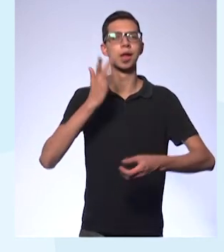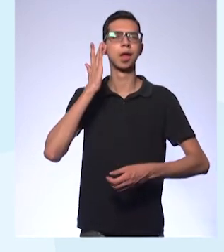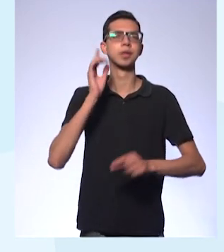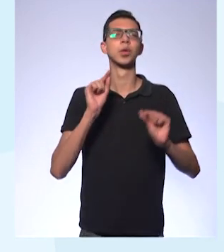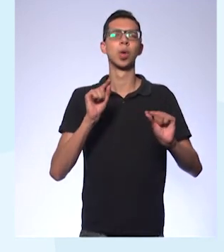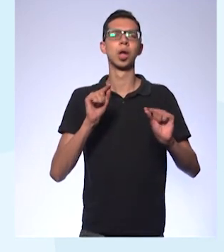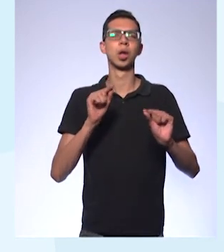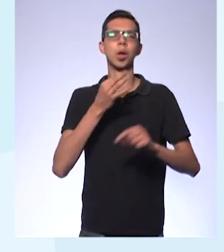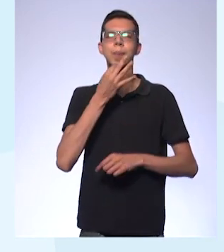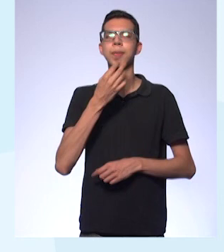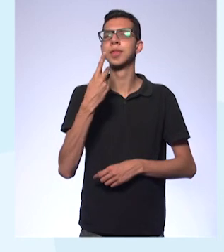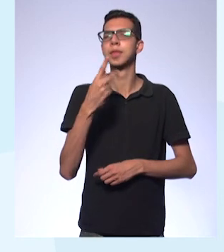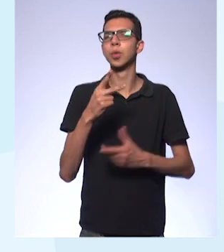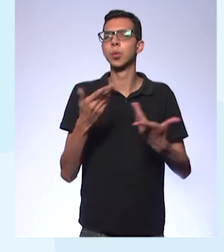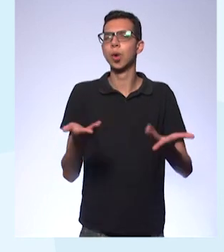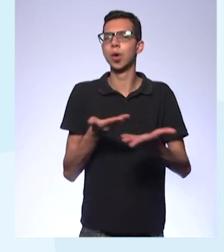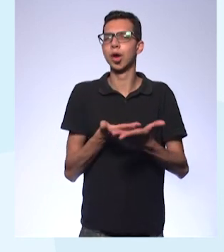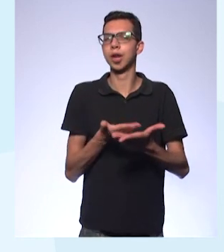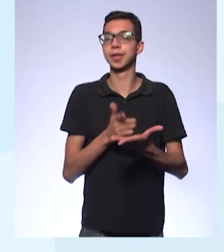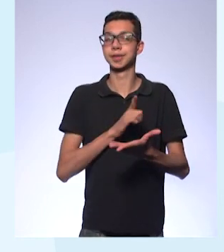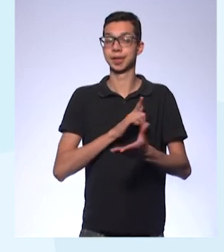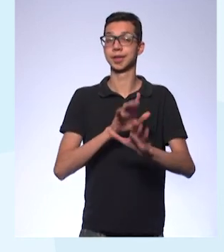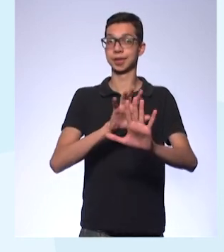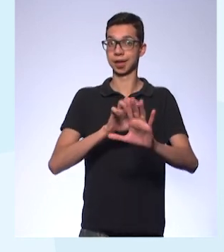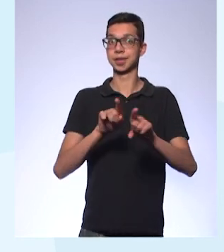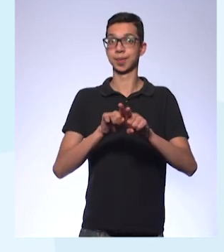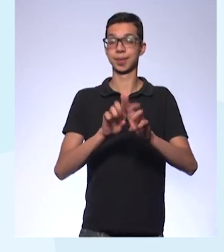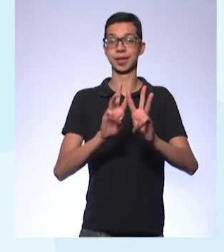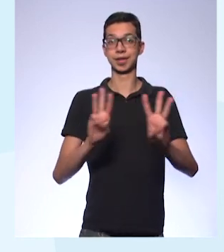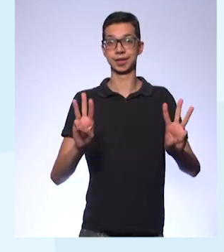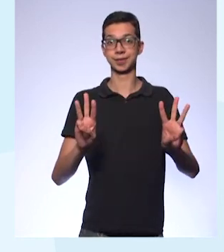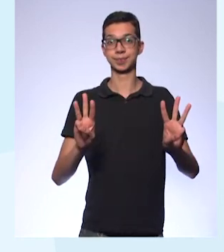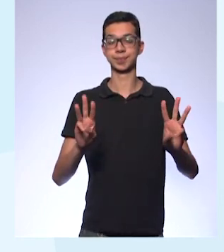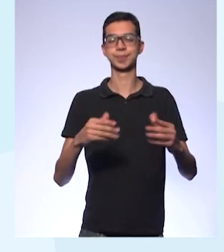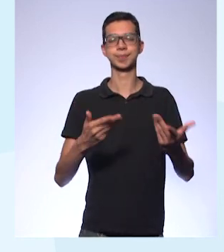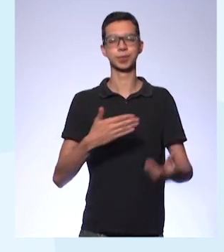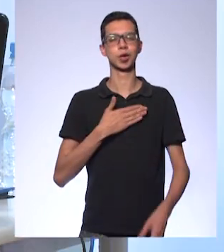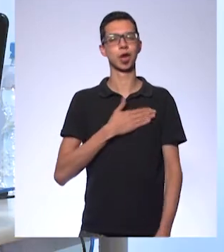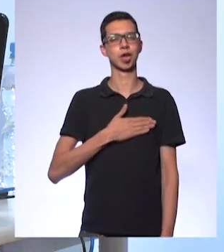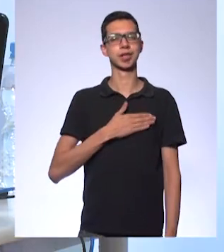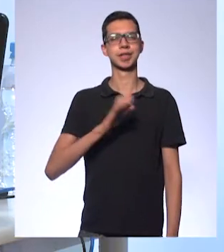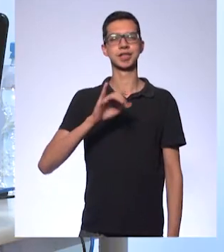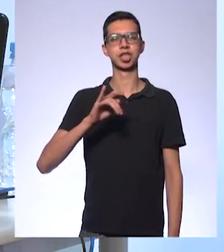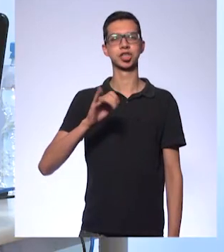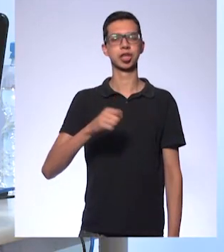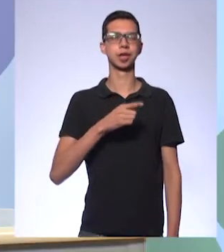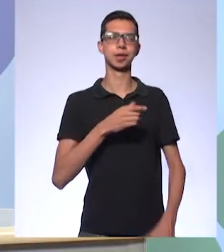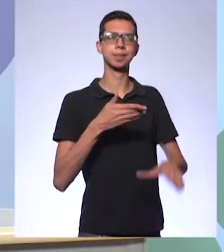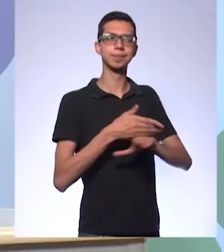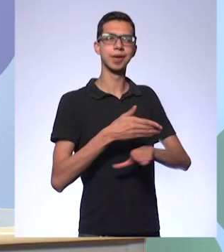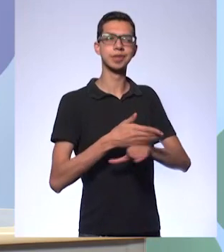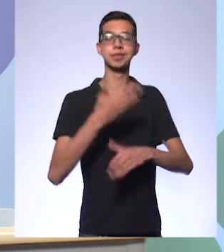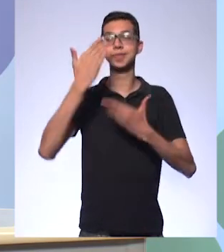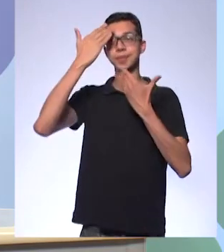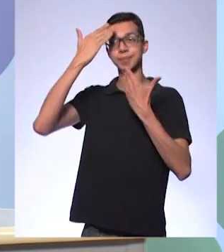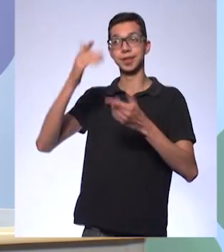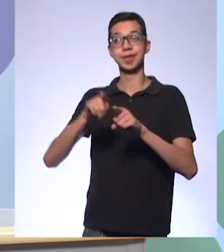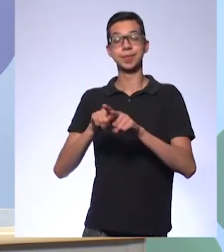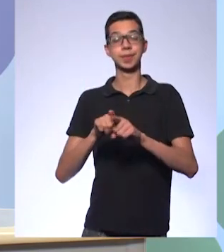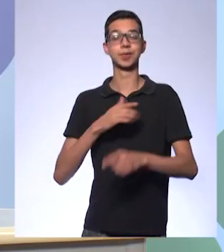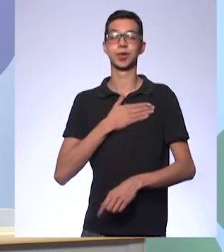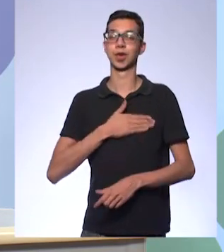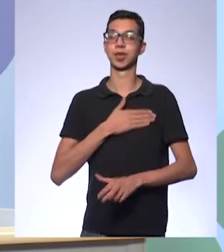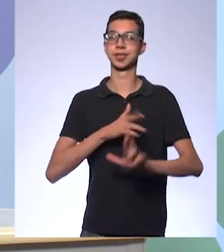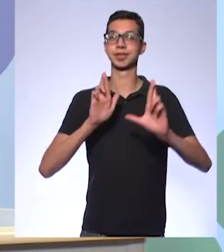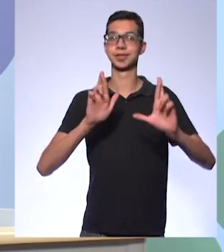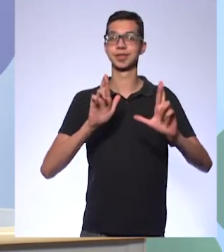Deus, Cíntia, ó, tem um QR Code, tem um link, depois eles podem fazer a avaliação. Eu amei sua participação aqui. Obrigada, eu gostei bastante de estar aqui. Eu espero que vocês tenham